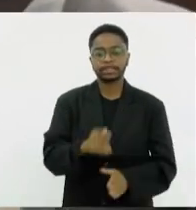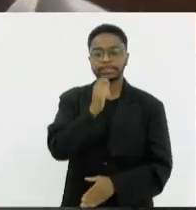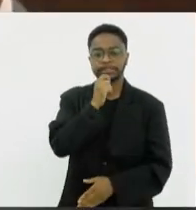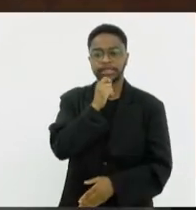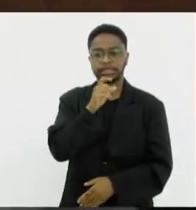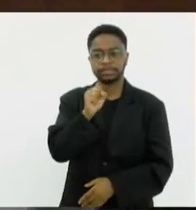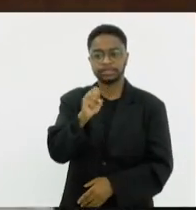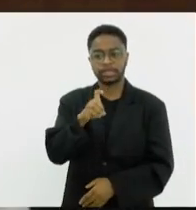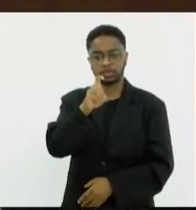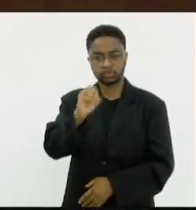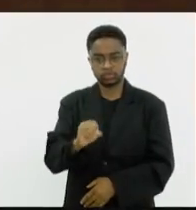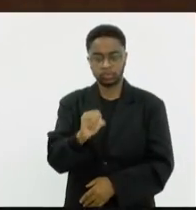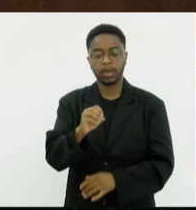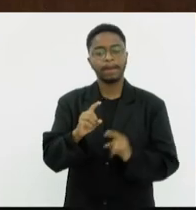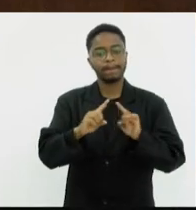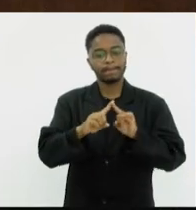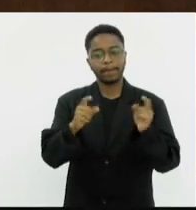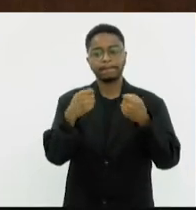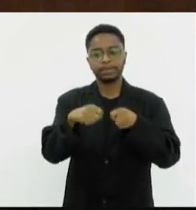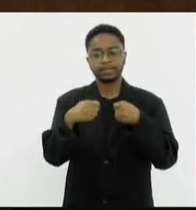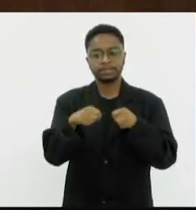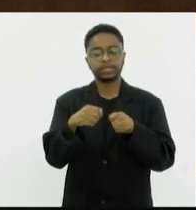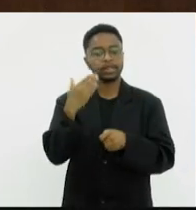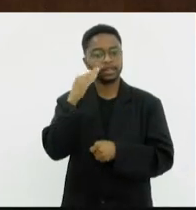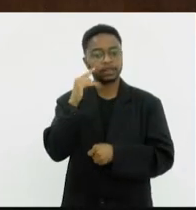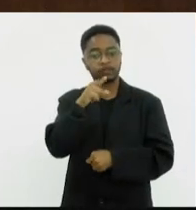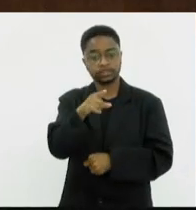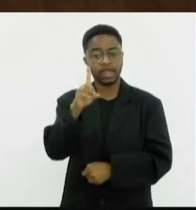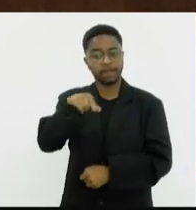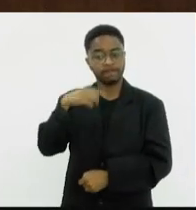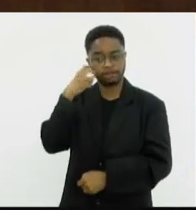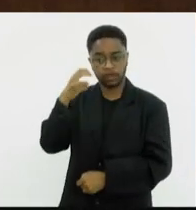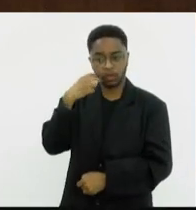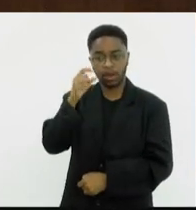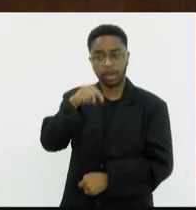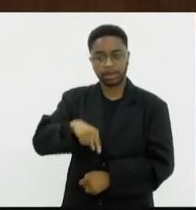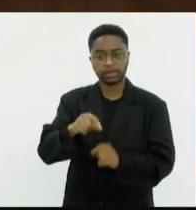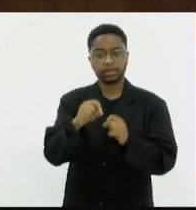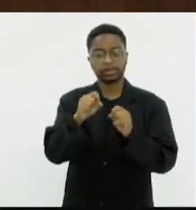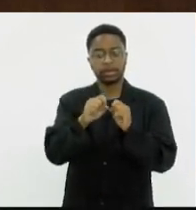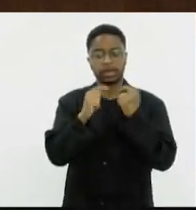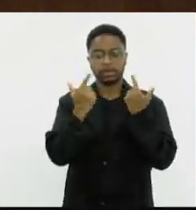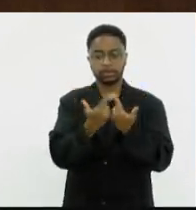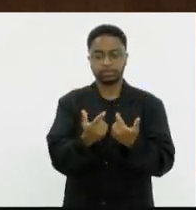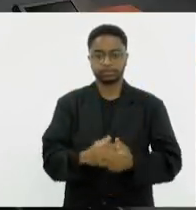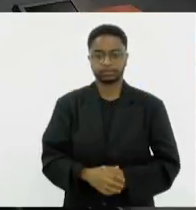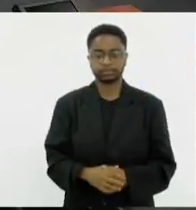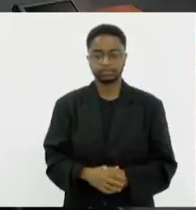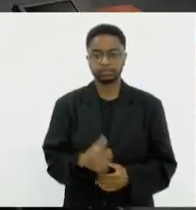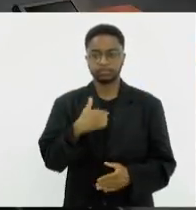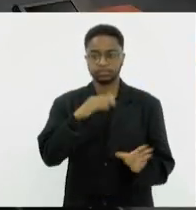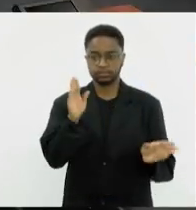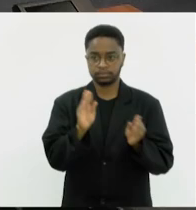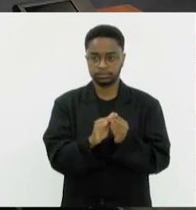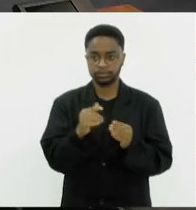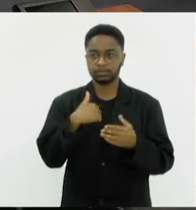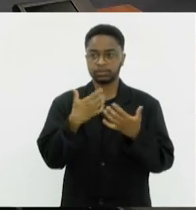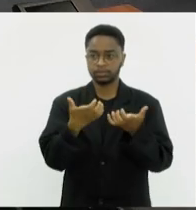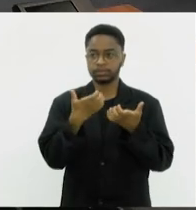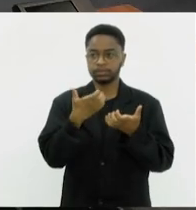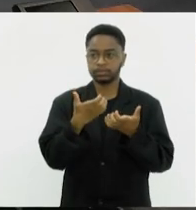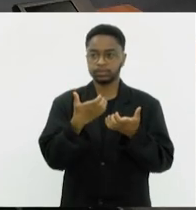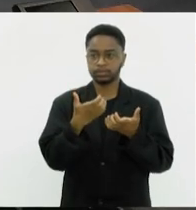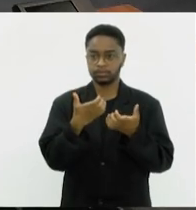faça. Recolha-se a sua insignificância. O senhor é uma vergonha para o parlamento do Estado do Rio de Janeiro. Presidente, para concluir, quero me dirigir a